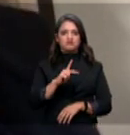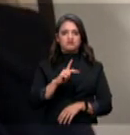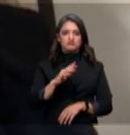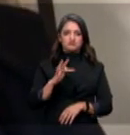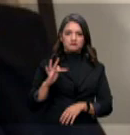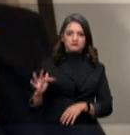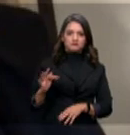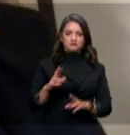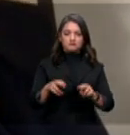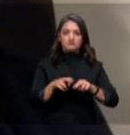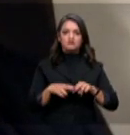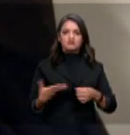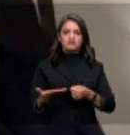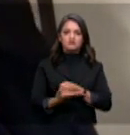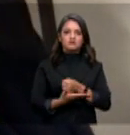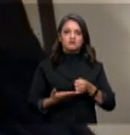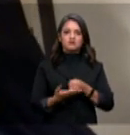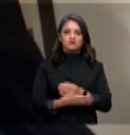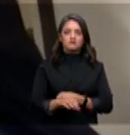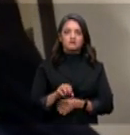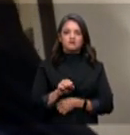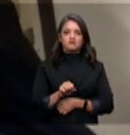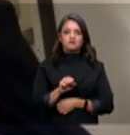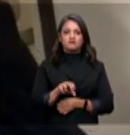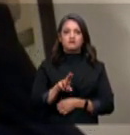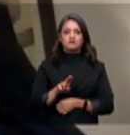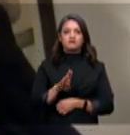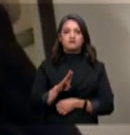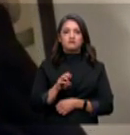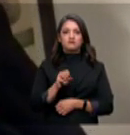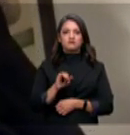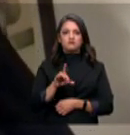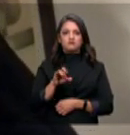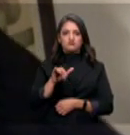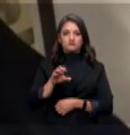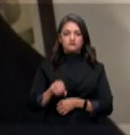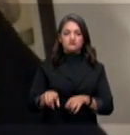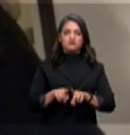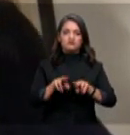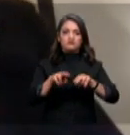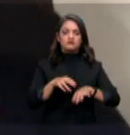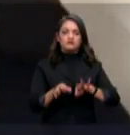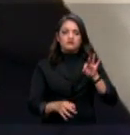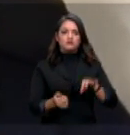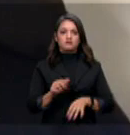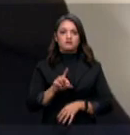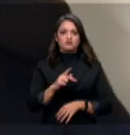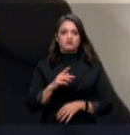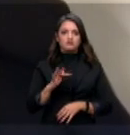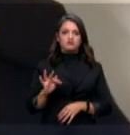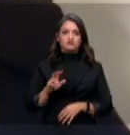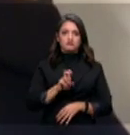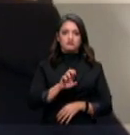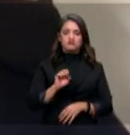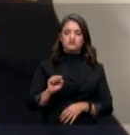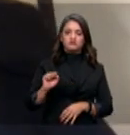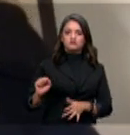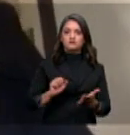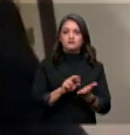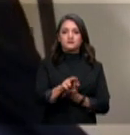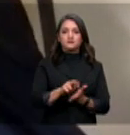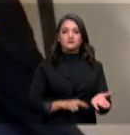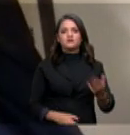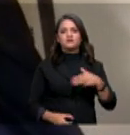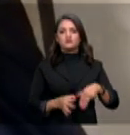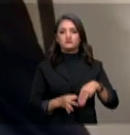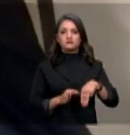da subsidiariedade. Em pauta, ADPF 381, requerente CNT. STF julga